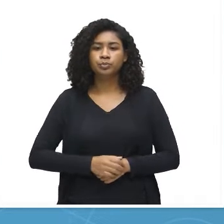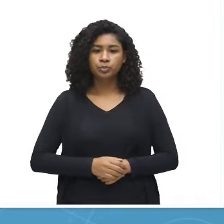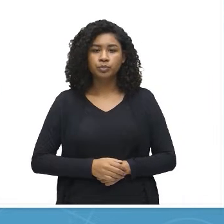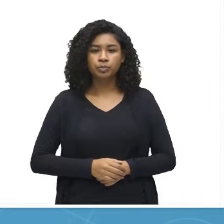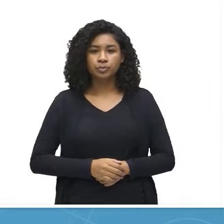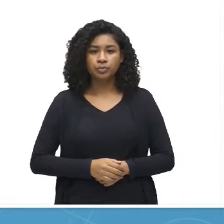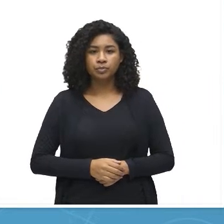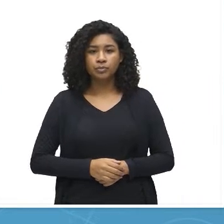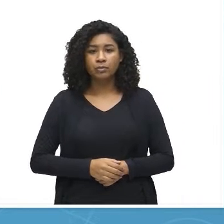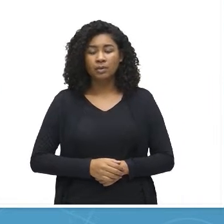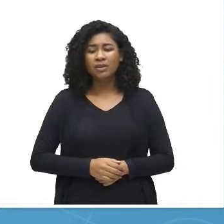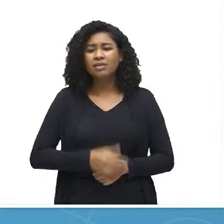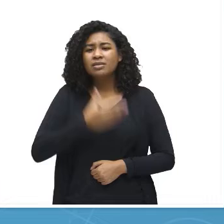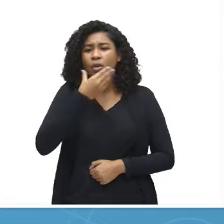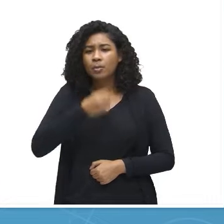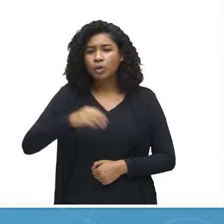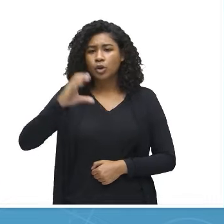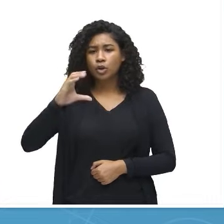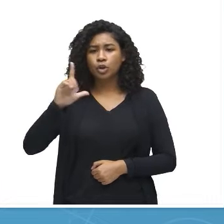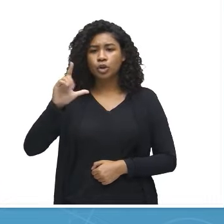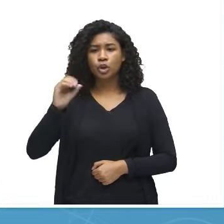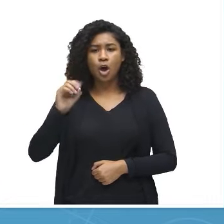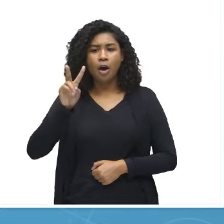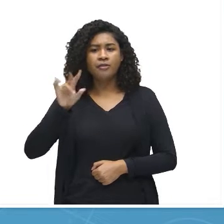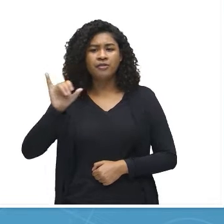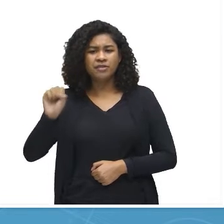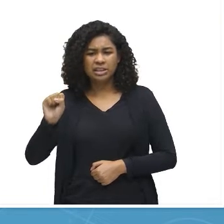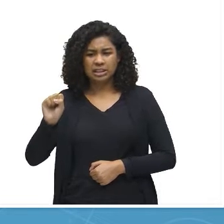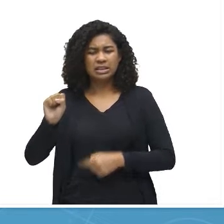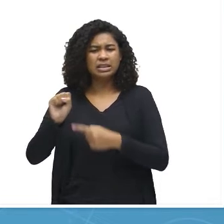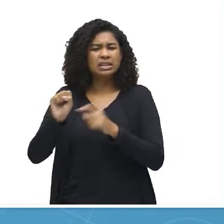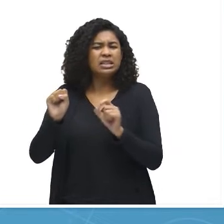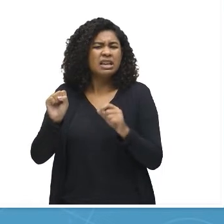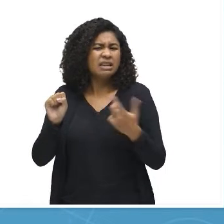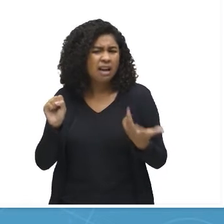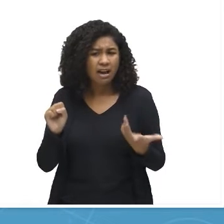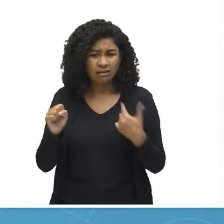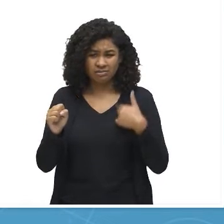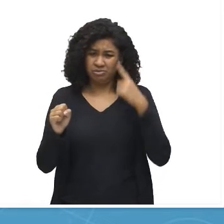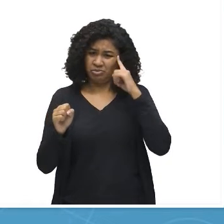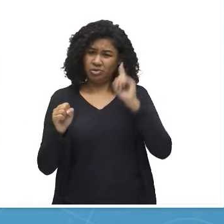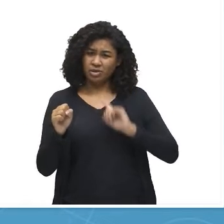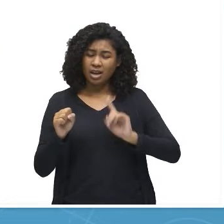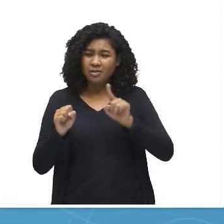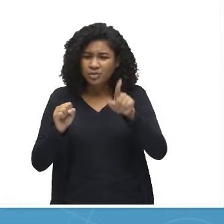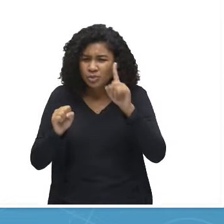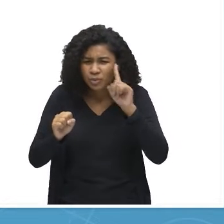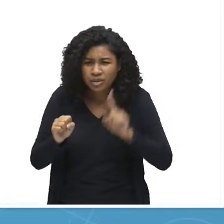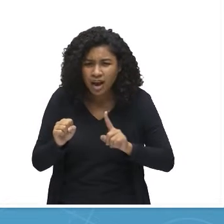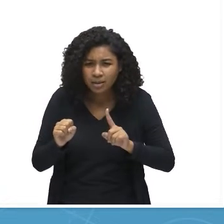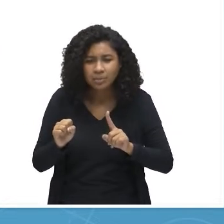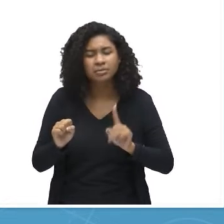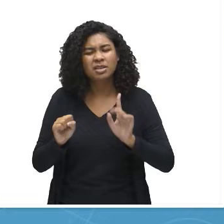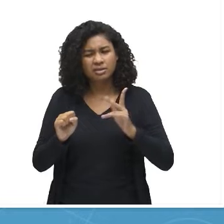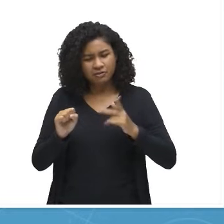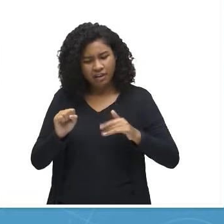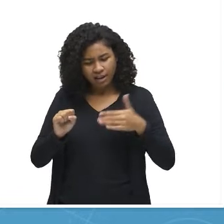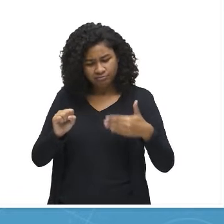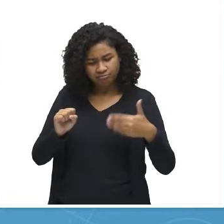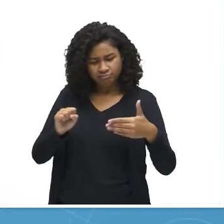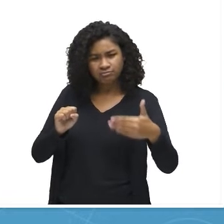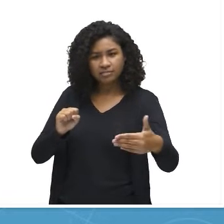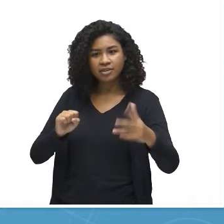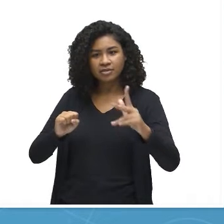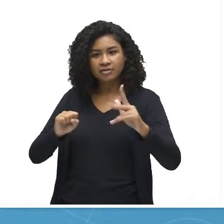Não sei. Mas você vai descobrir. Se você não sabe, você vai descobrir e você vai ver que Clovis vai ser o